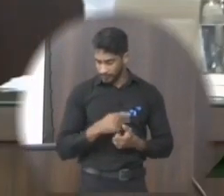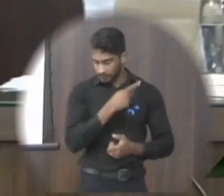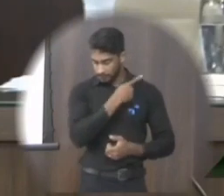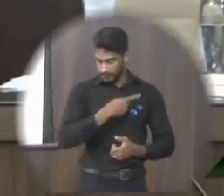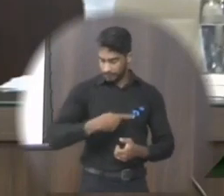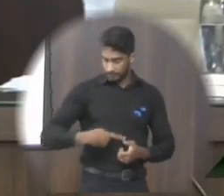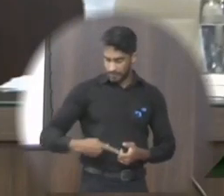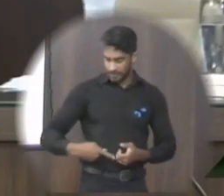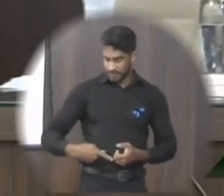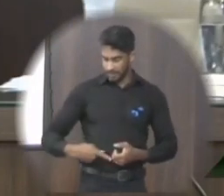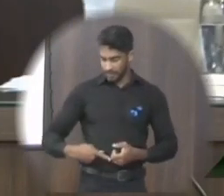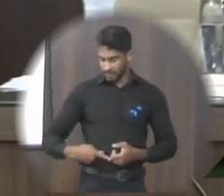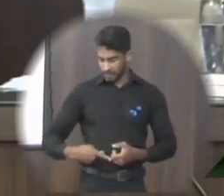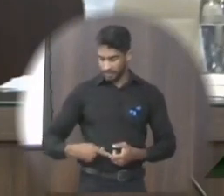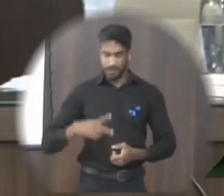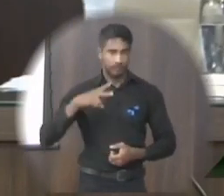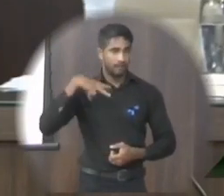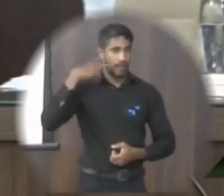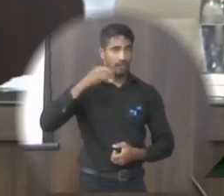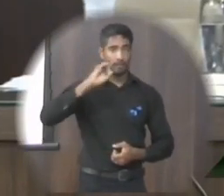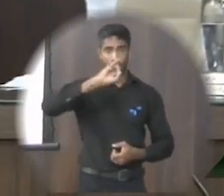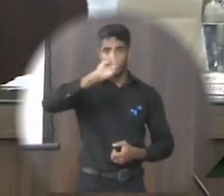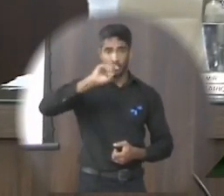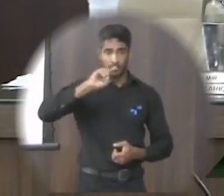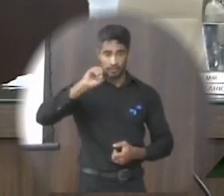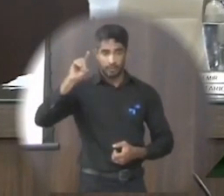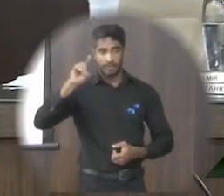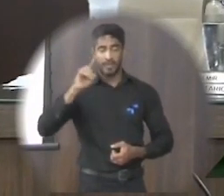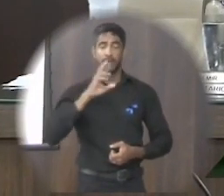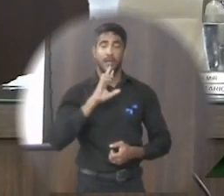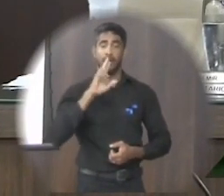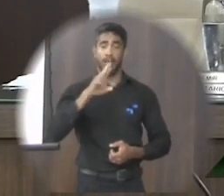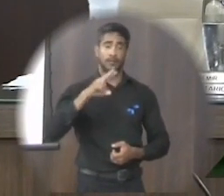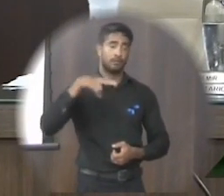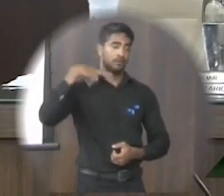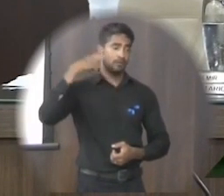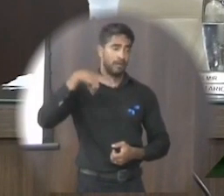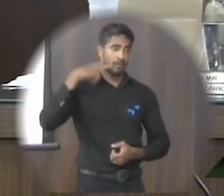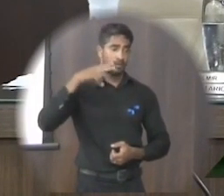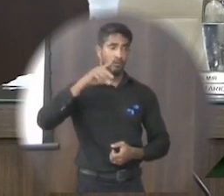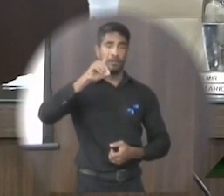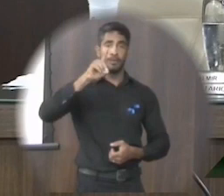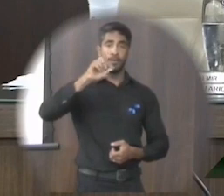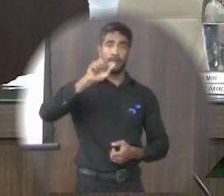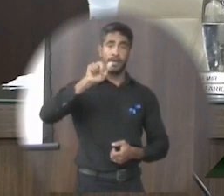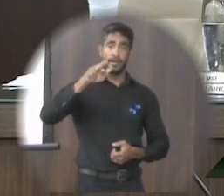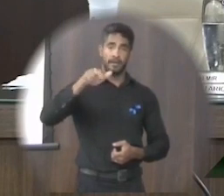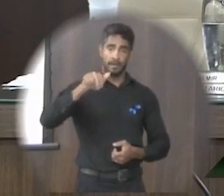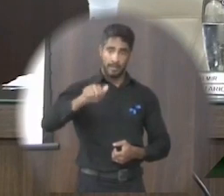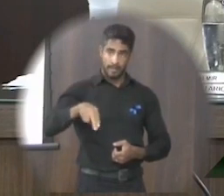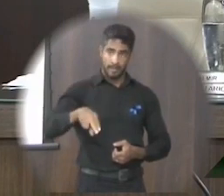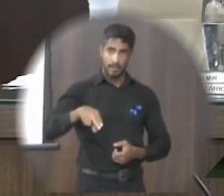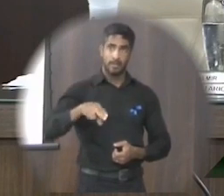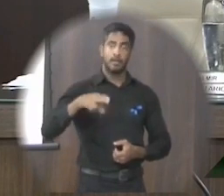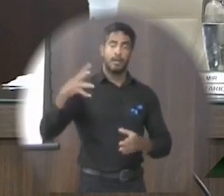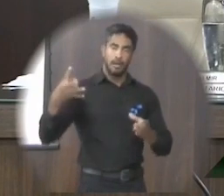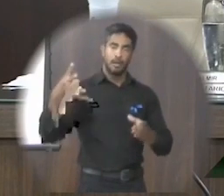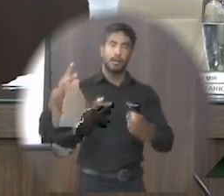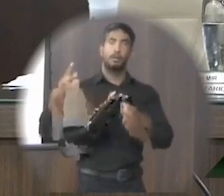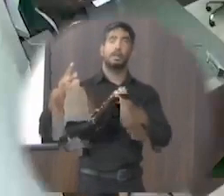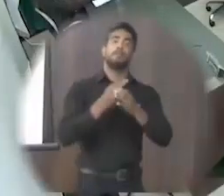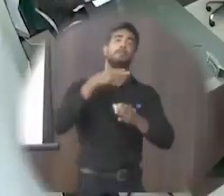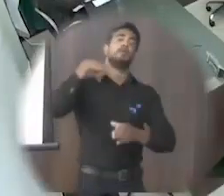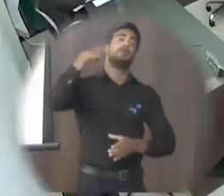Presidente, o vereador José Tarcísio Mendes, relator, é o vereador Derlan Miranda dos Reis, membro, o